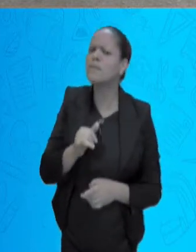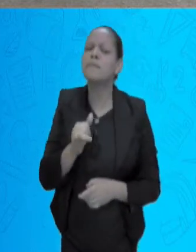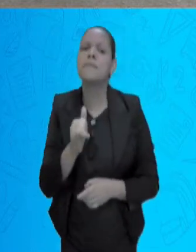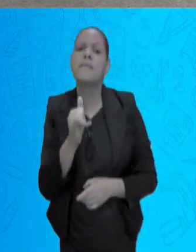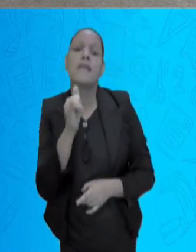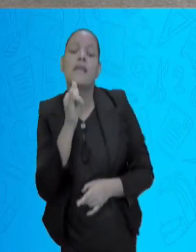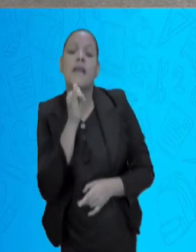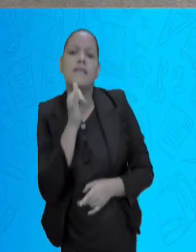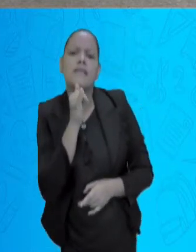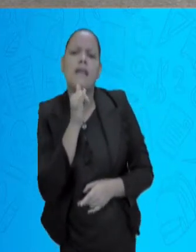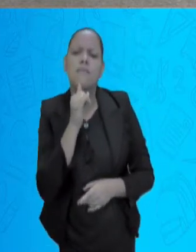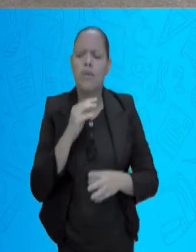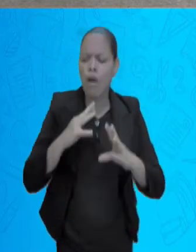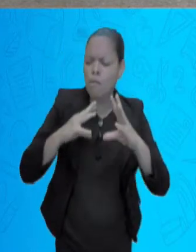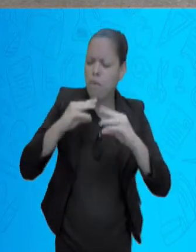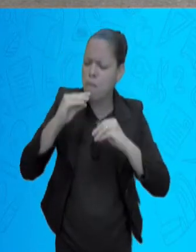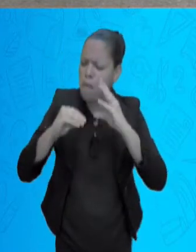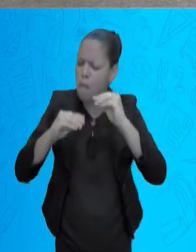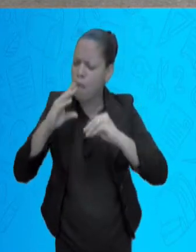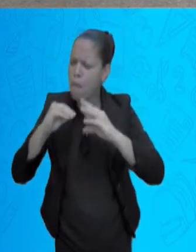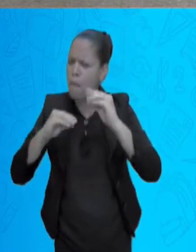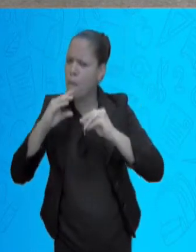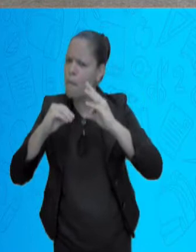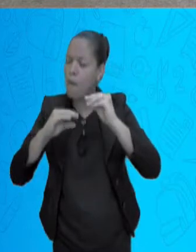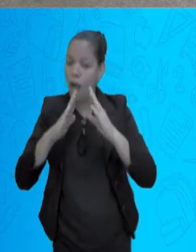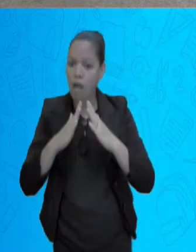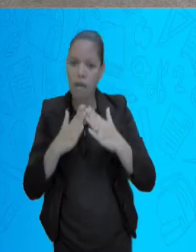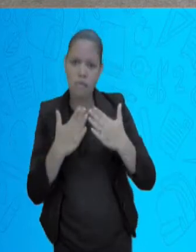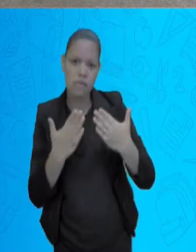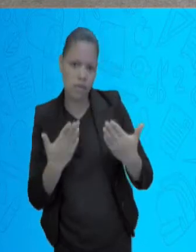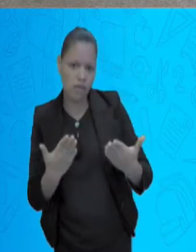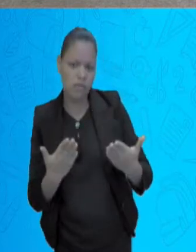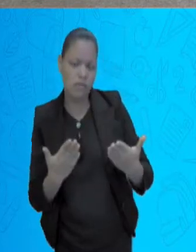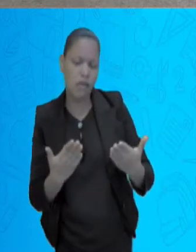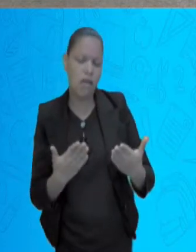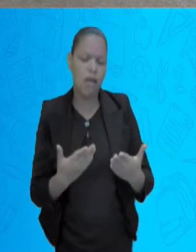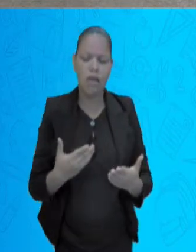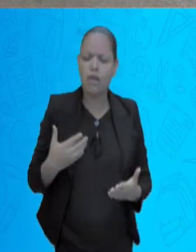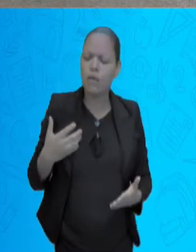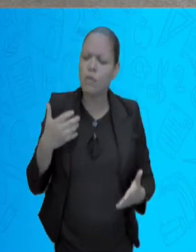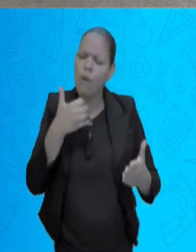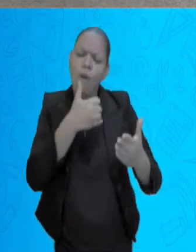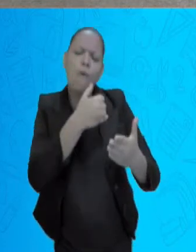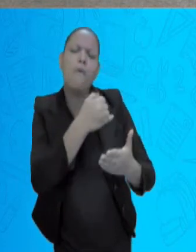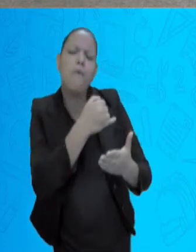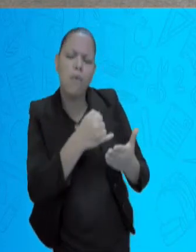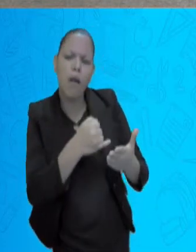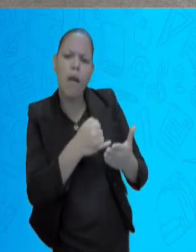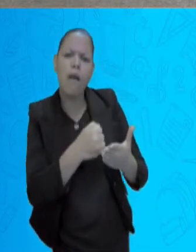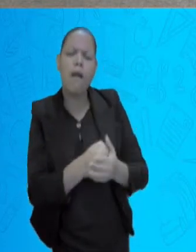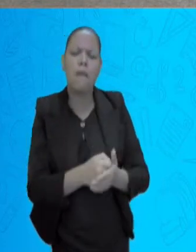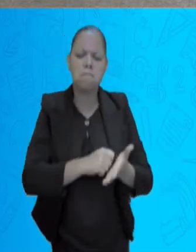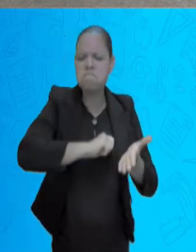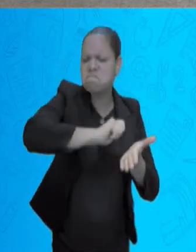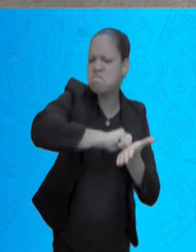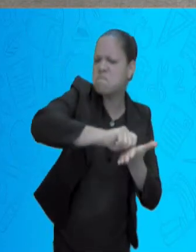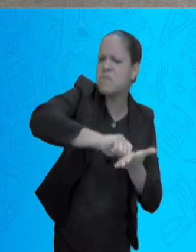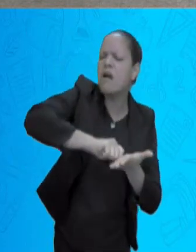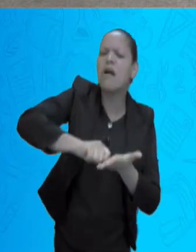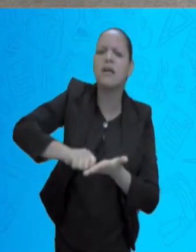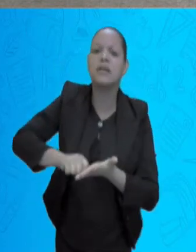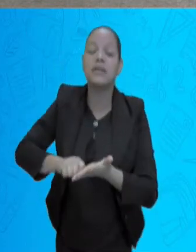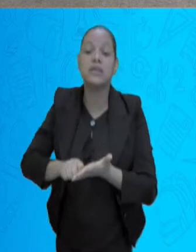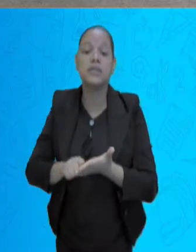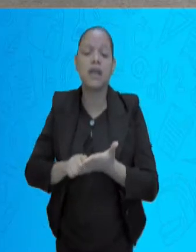de uma conversa do caderno com um lápis e uma borracha. Então, eu daria vida para eles,